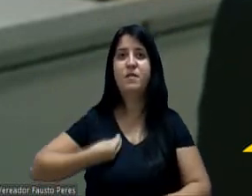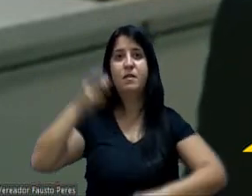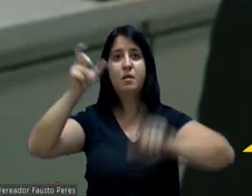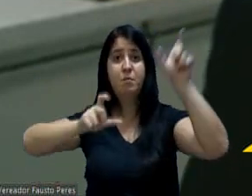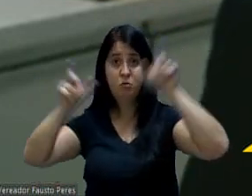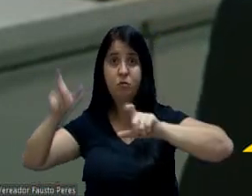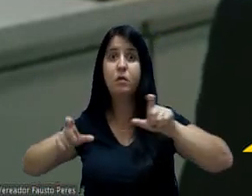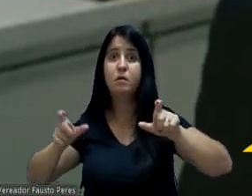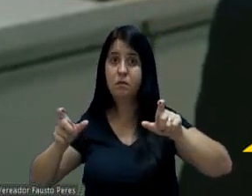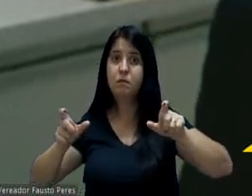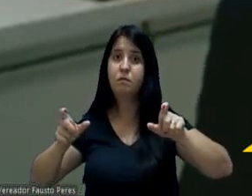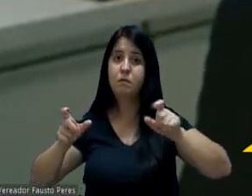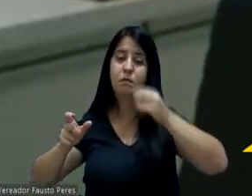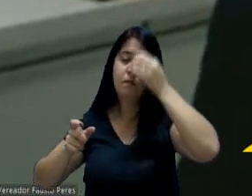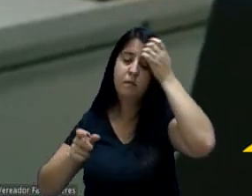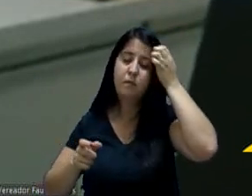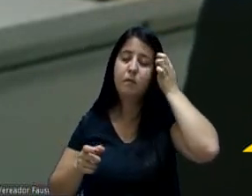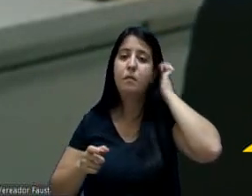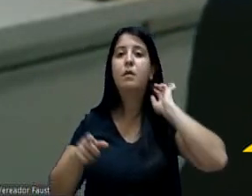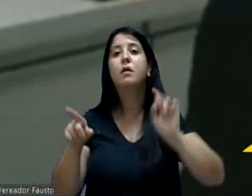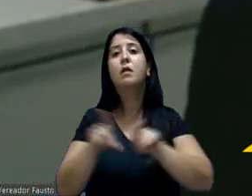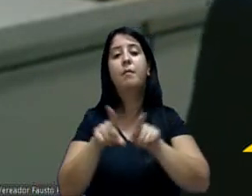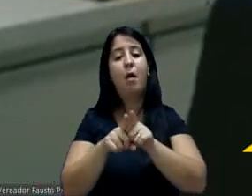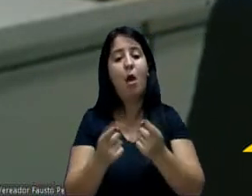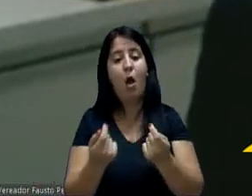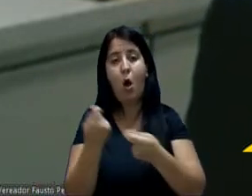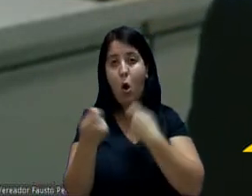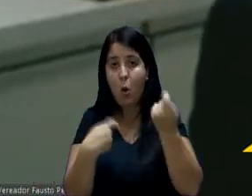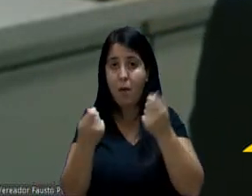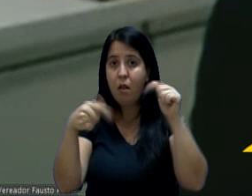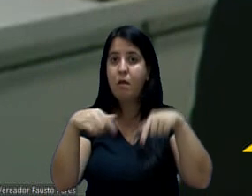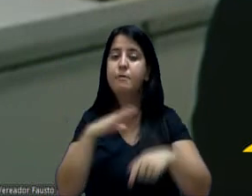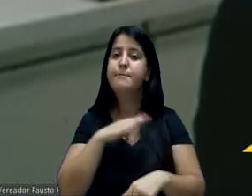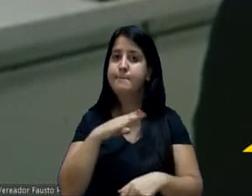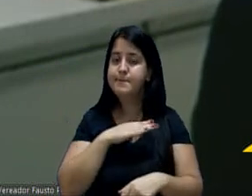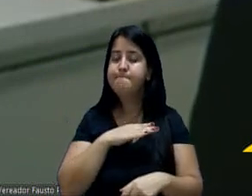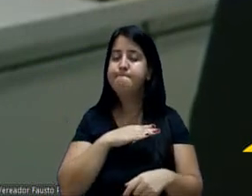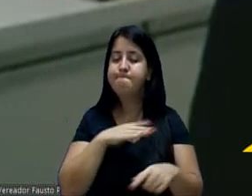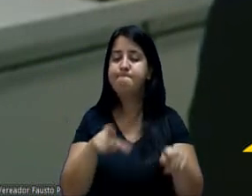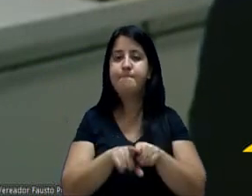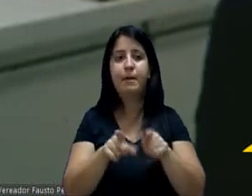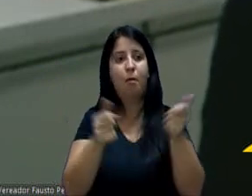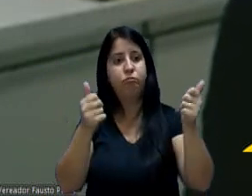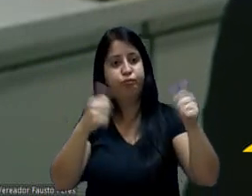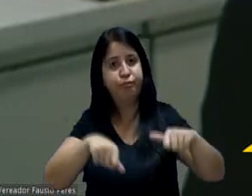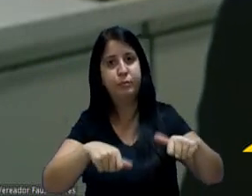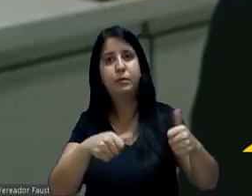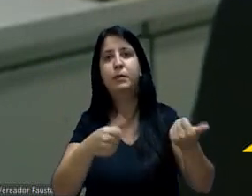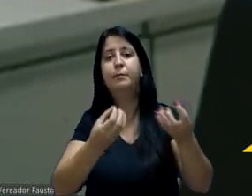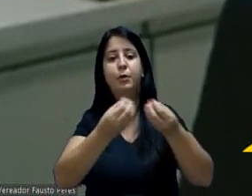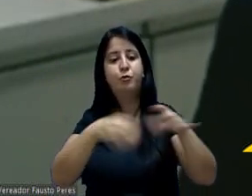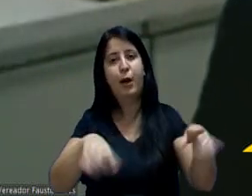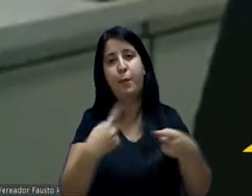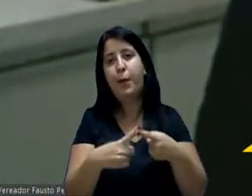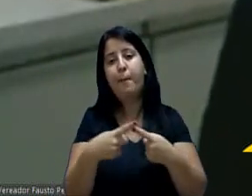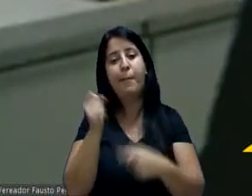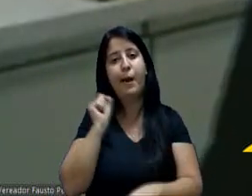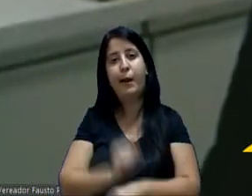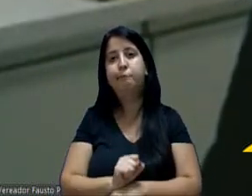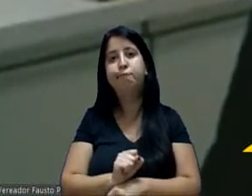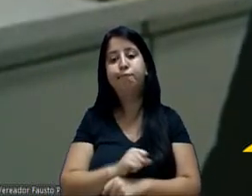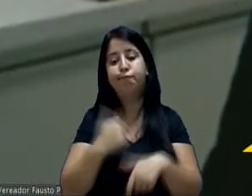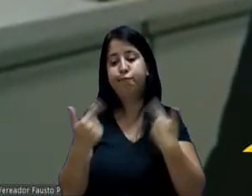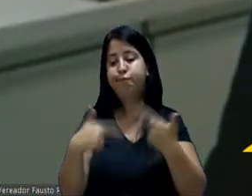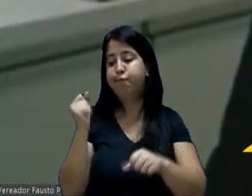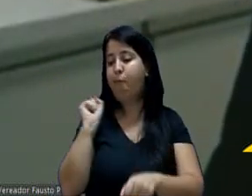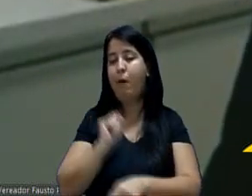né, a economia do município, né, que está mais prejudicada nesse momento por causa da paralisação, né, dos